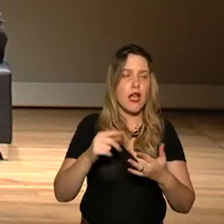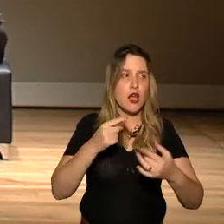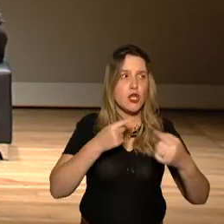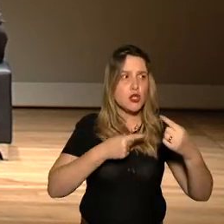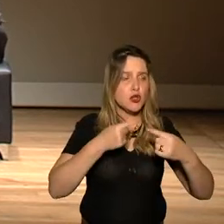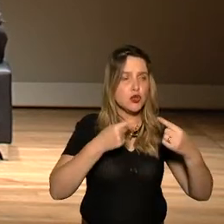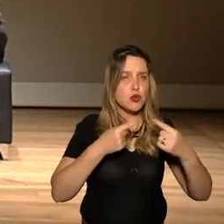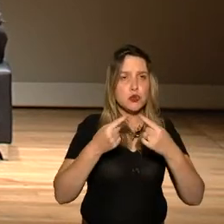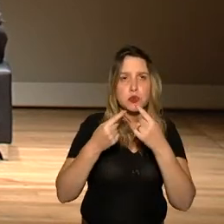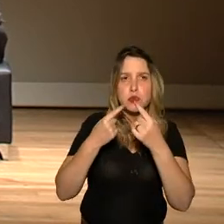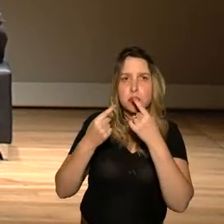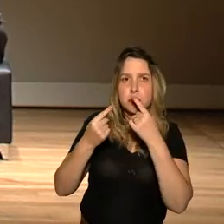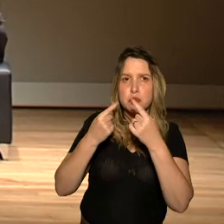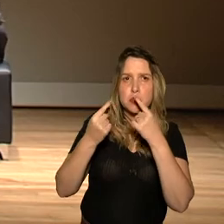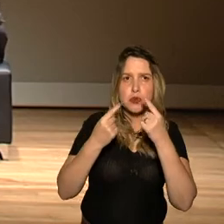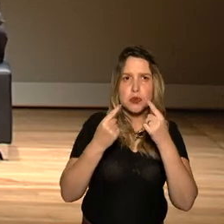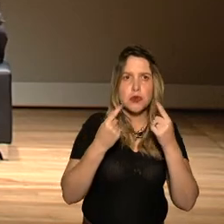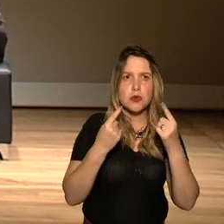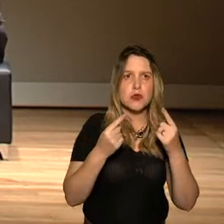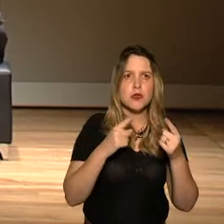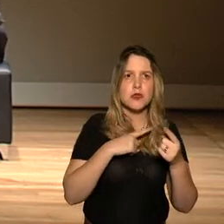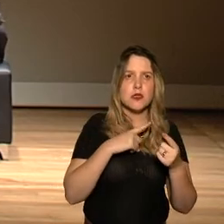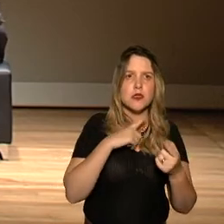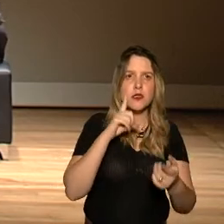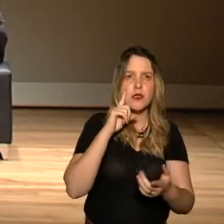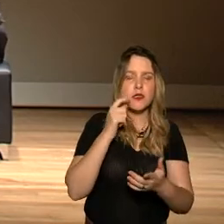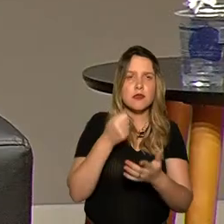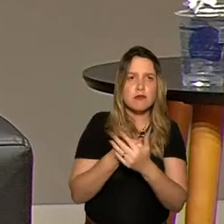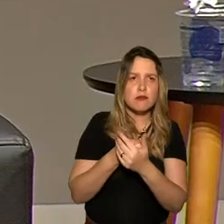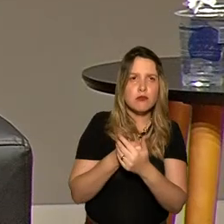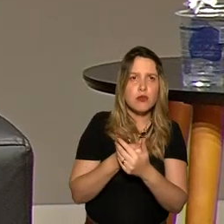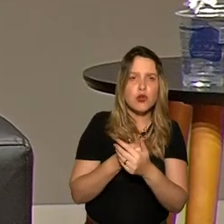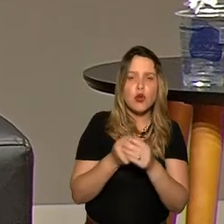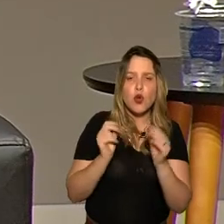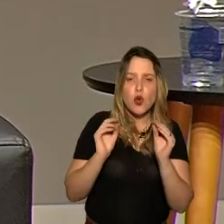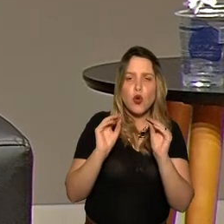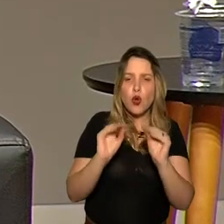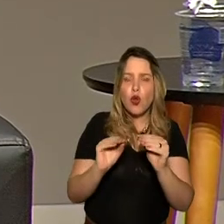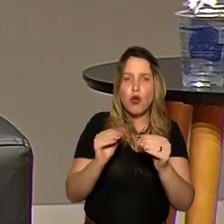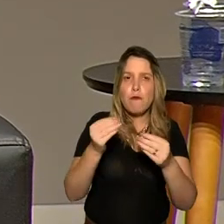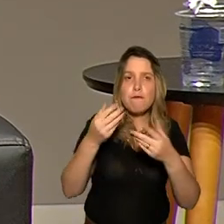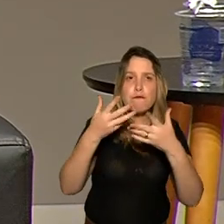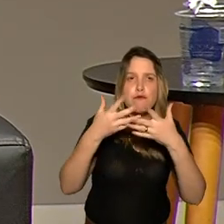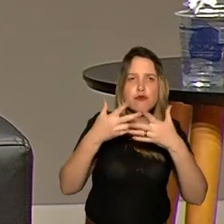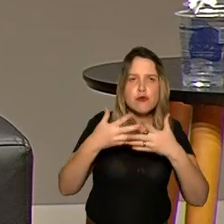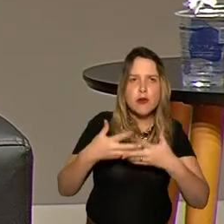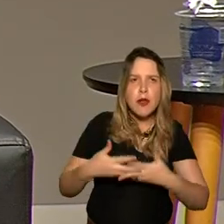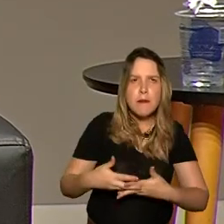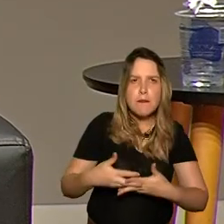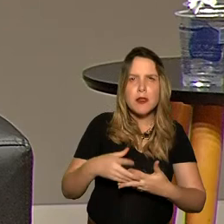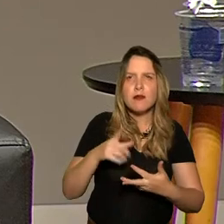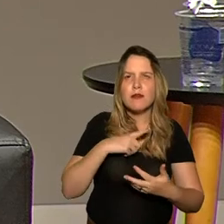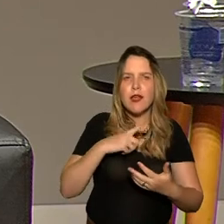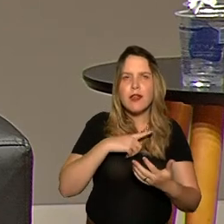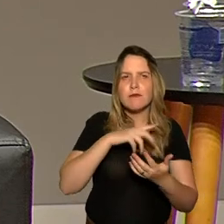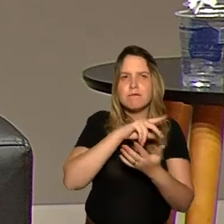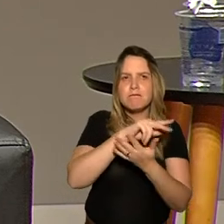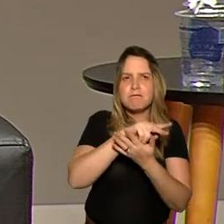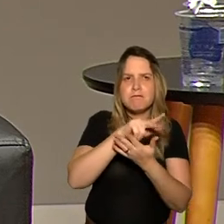se apropriarem de maneira mais efetiva do modo de funcionamento das mídias digitais